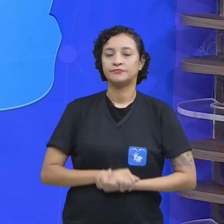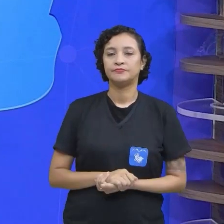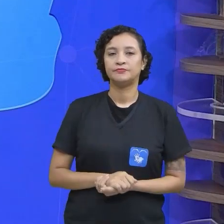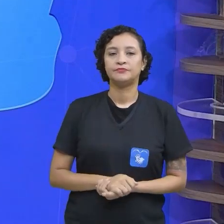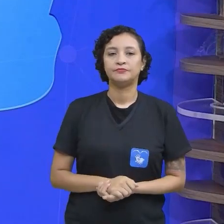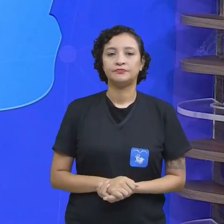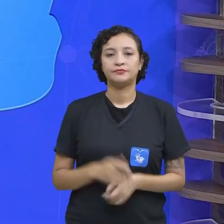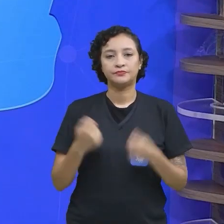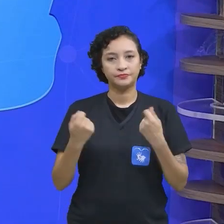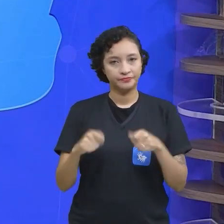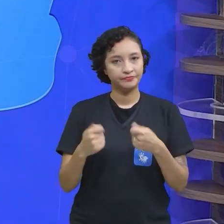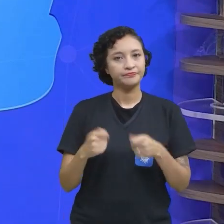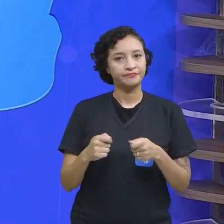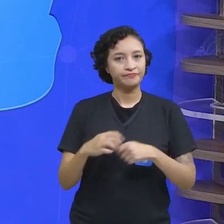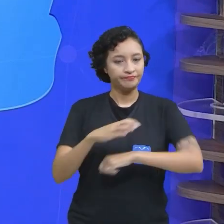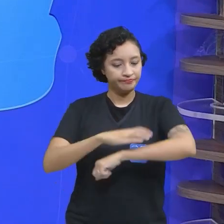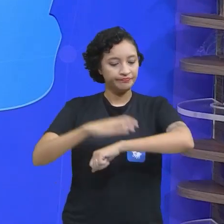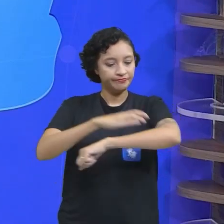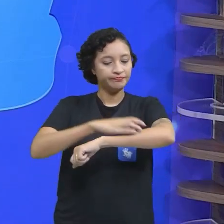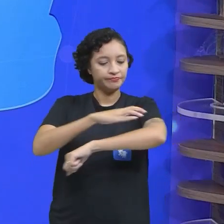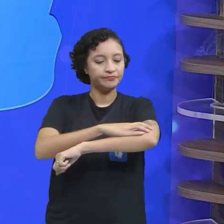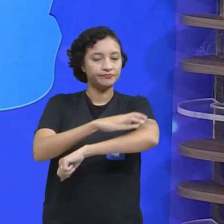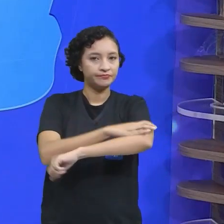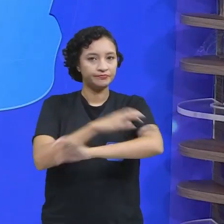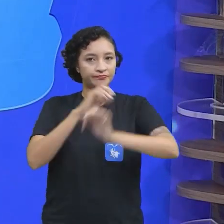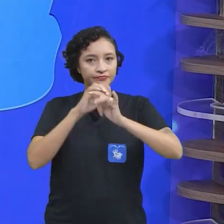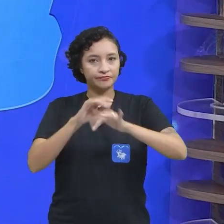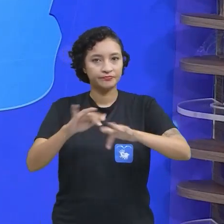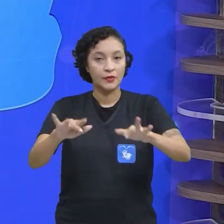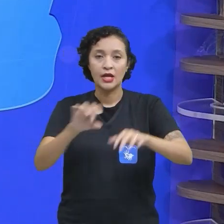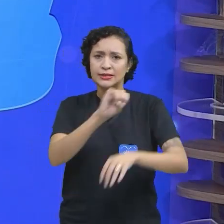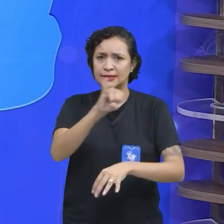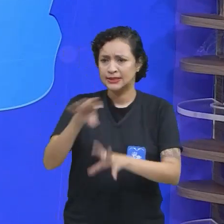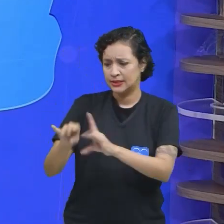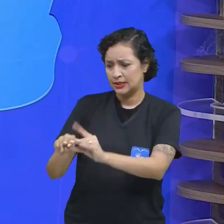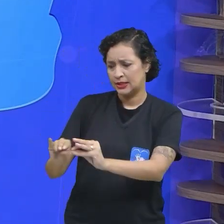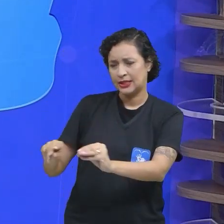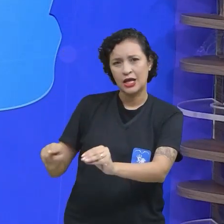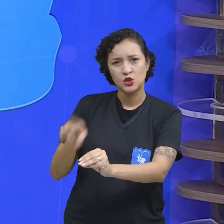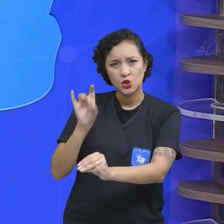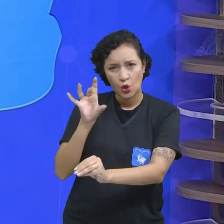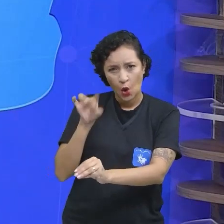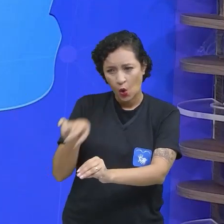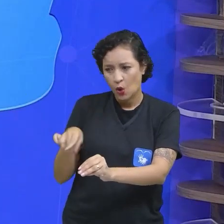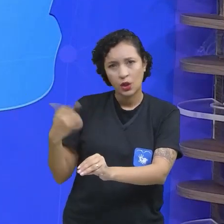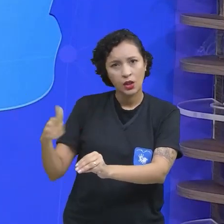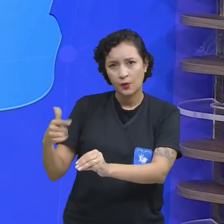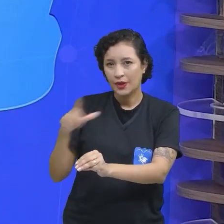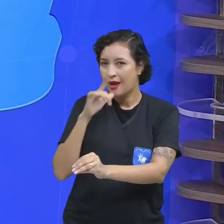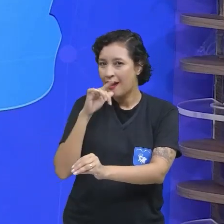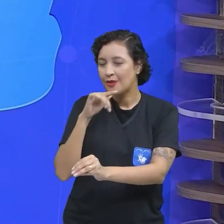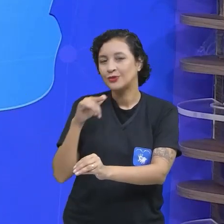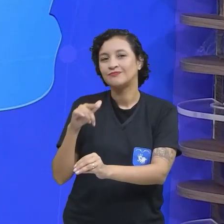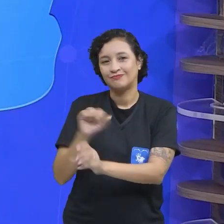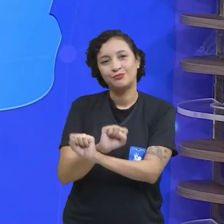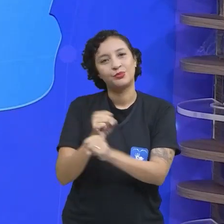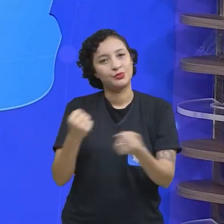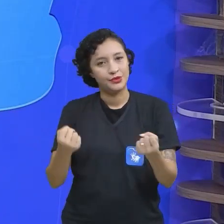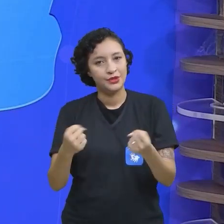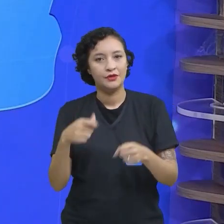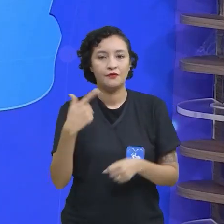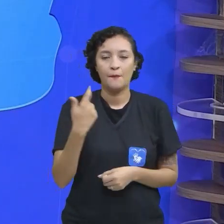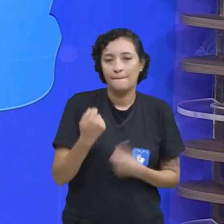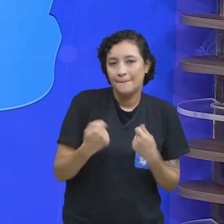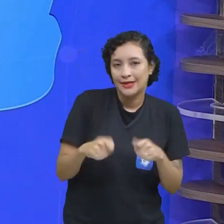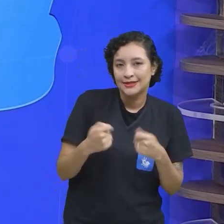que ele se reproduza. Porque se ele viver só em terra, ele não consegue se reproduzir. Ele precisa da água para gerar os girinos, por